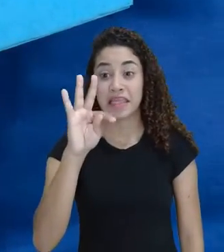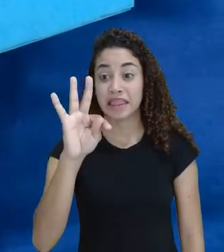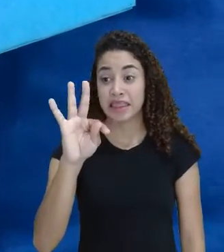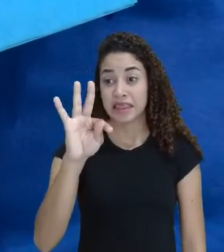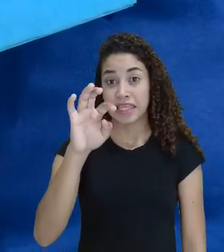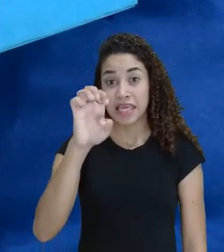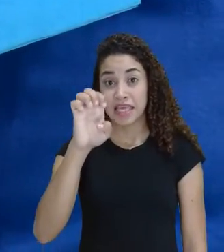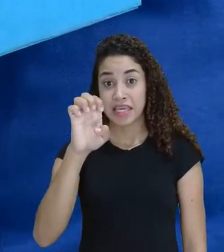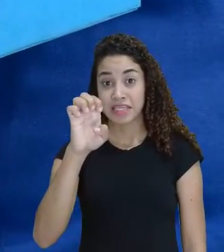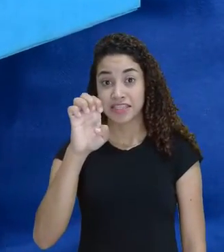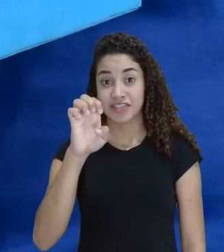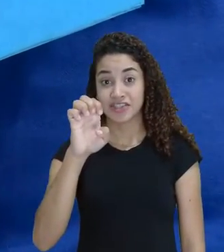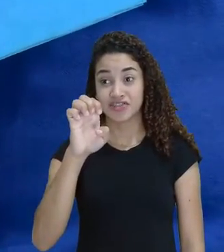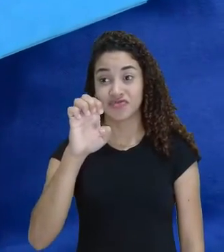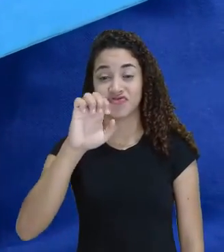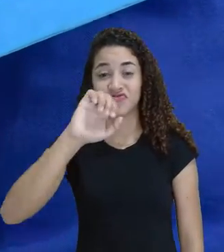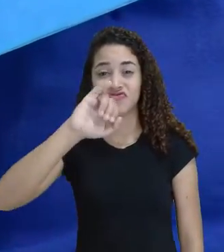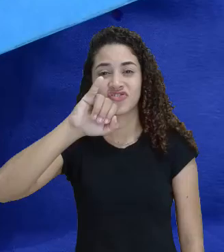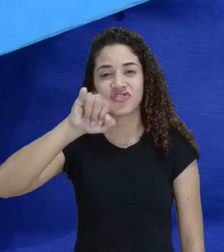T.